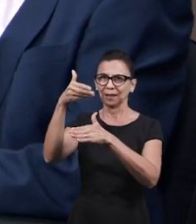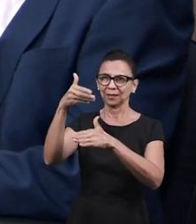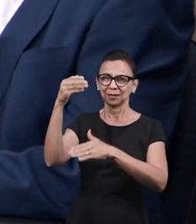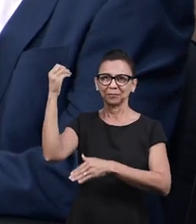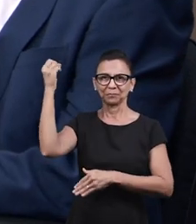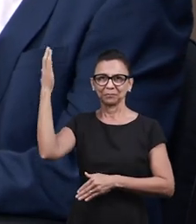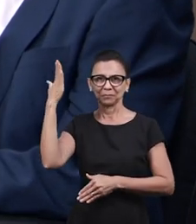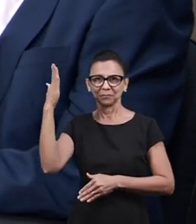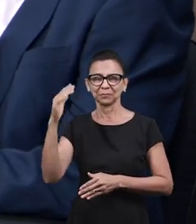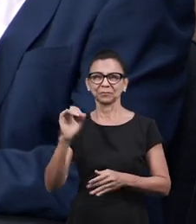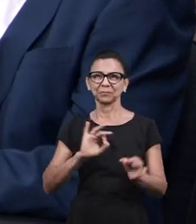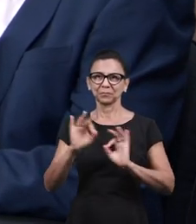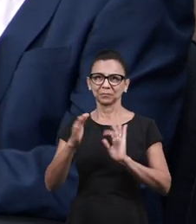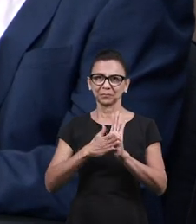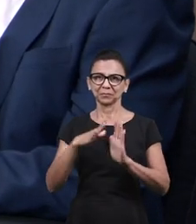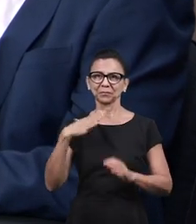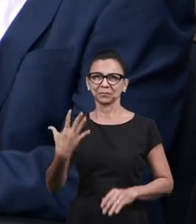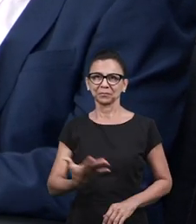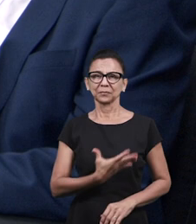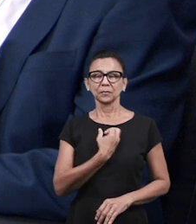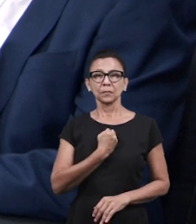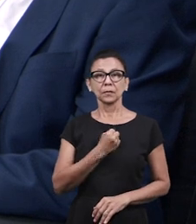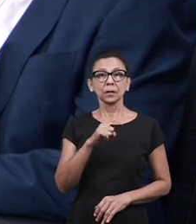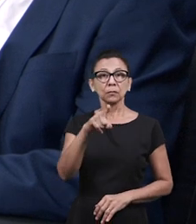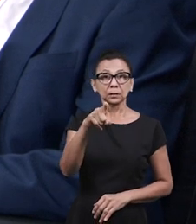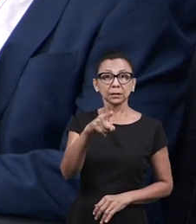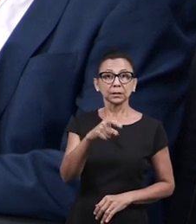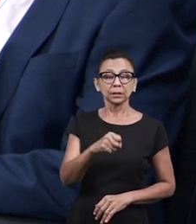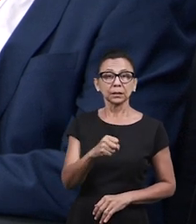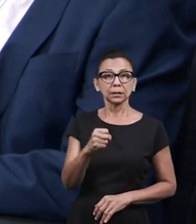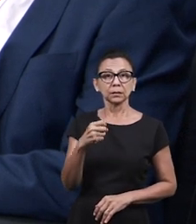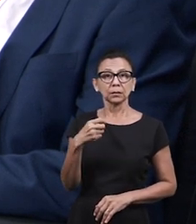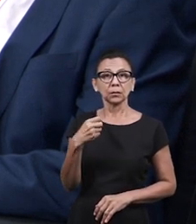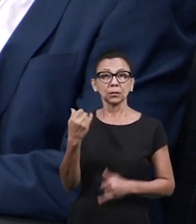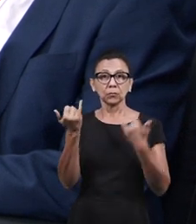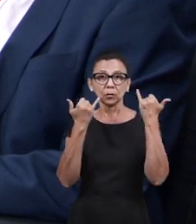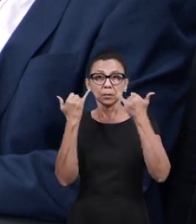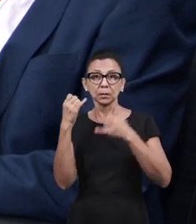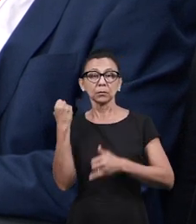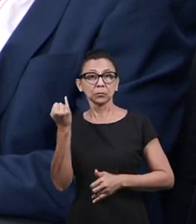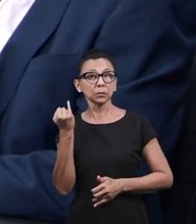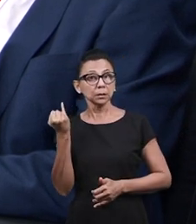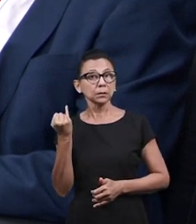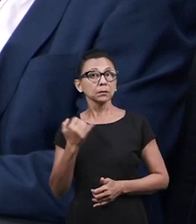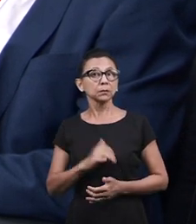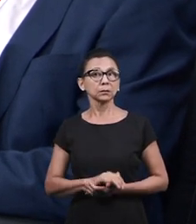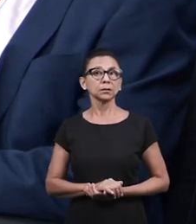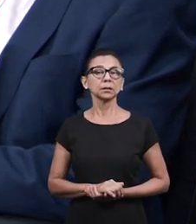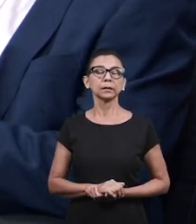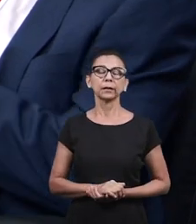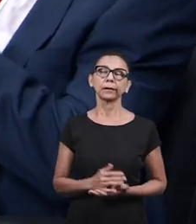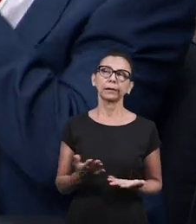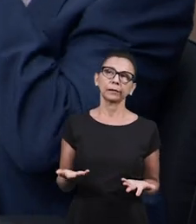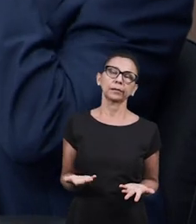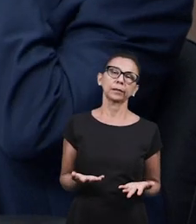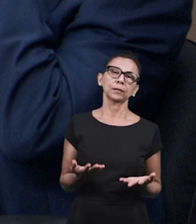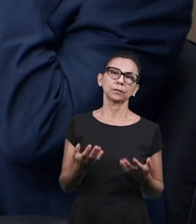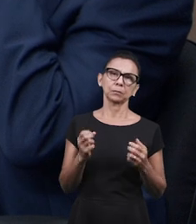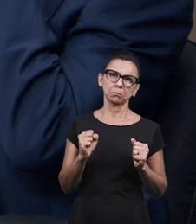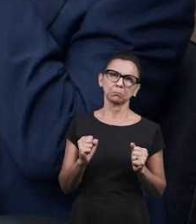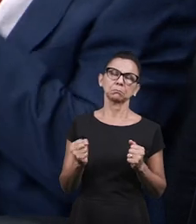nos assistindo, participando conosco do programa Conversas Bíblicas, é importante você ter essa informação, esse conhecimento, inclusive